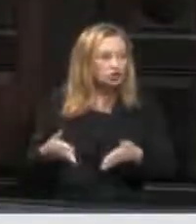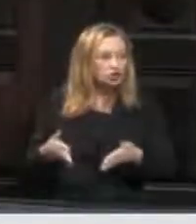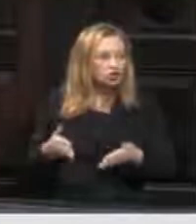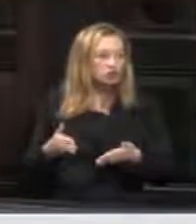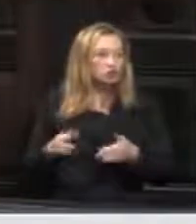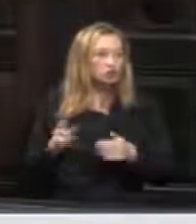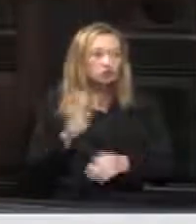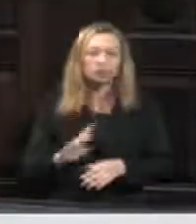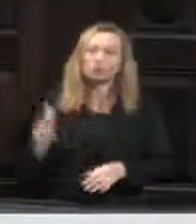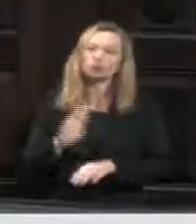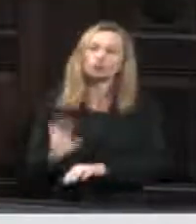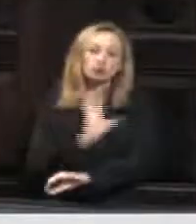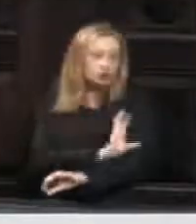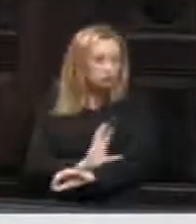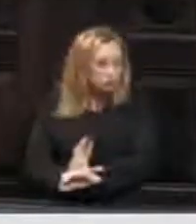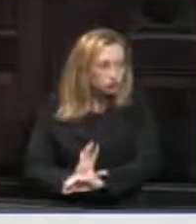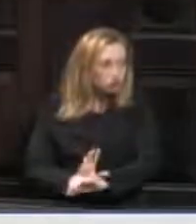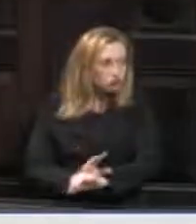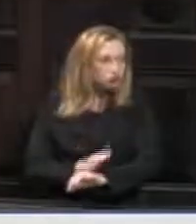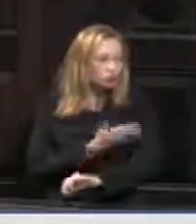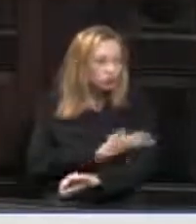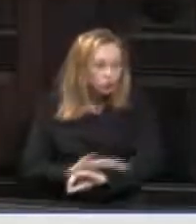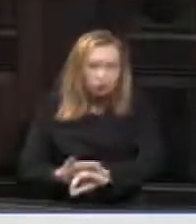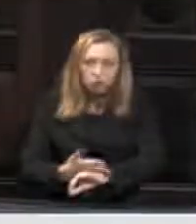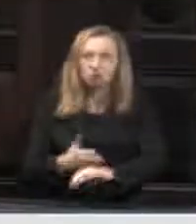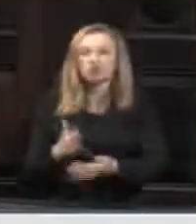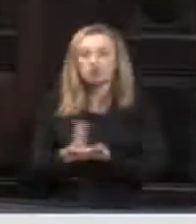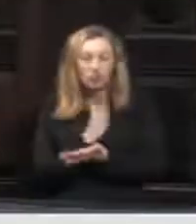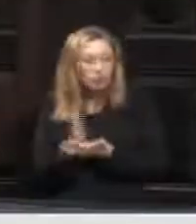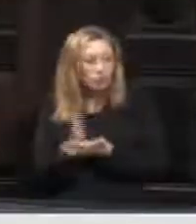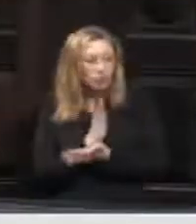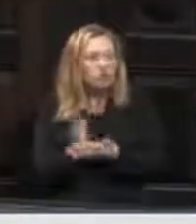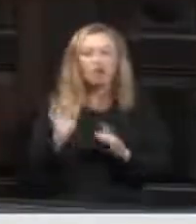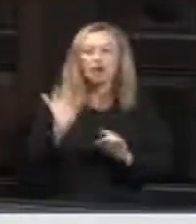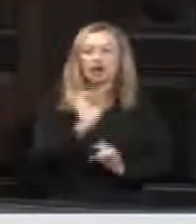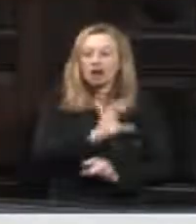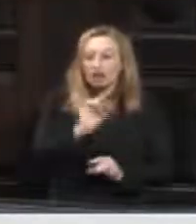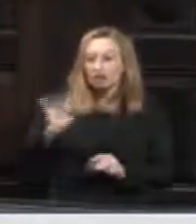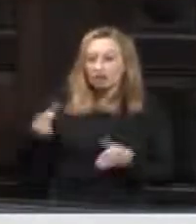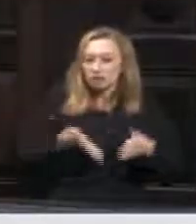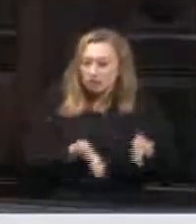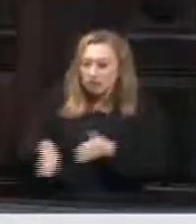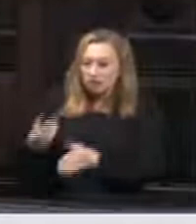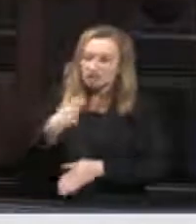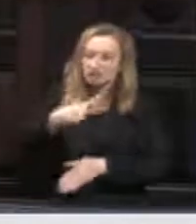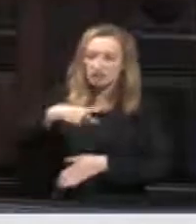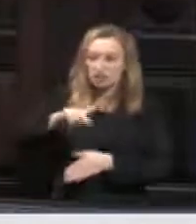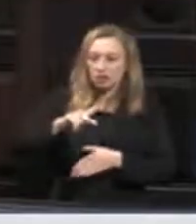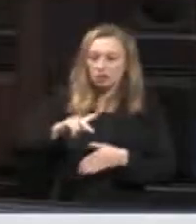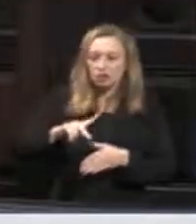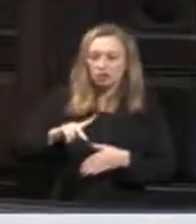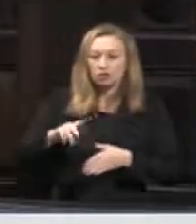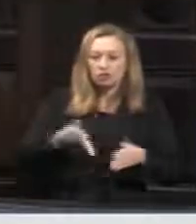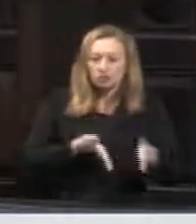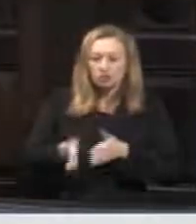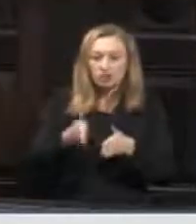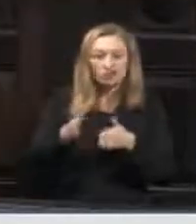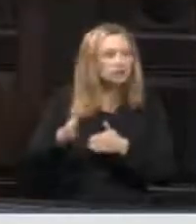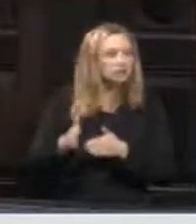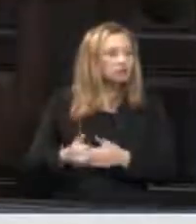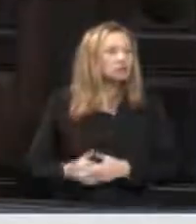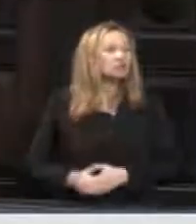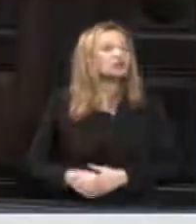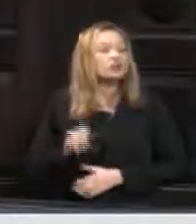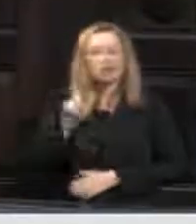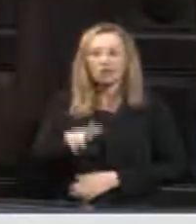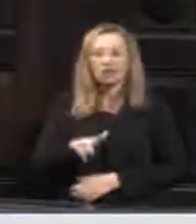costumes, ou algumas concepções, cada um segue o seu caminho e vai para o embate. E é